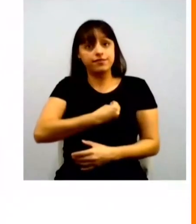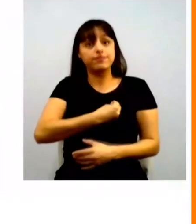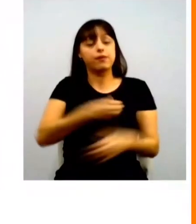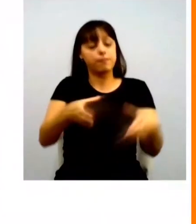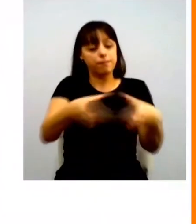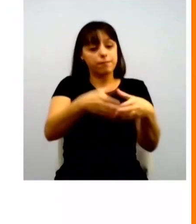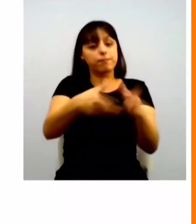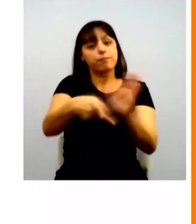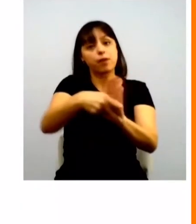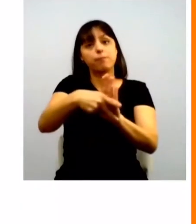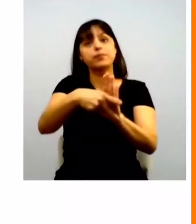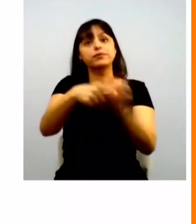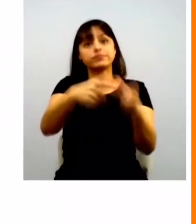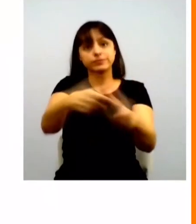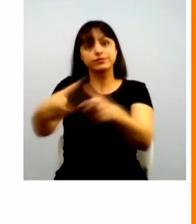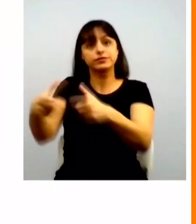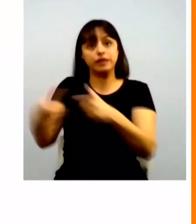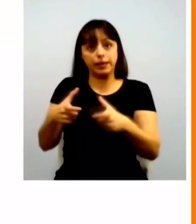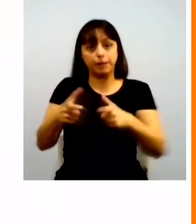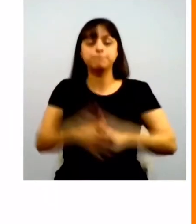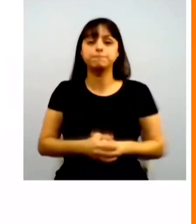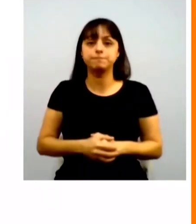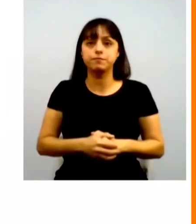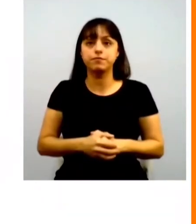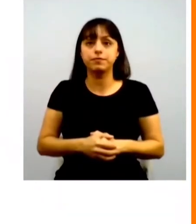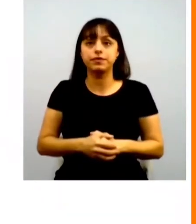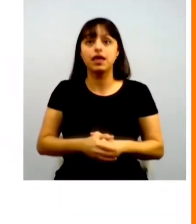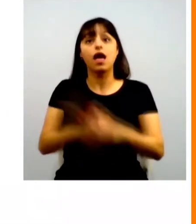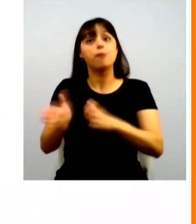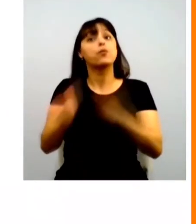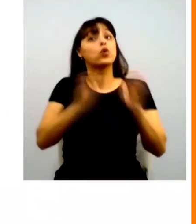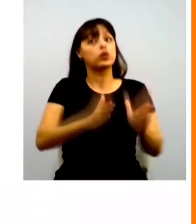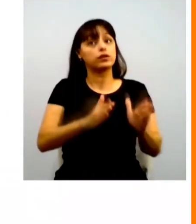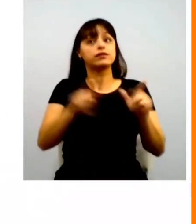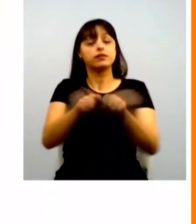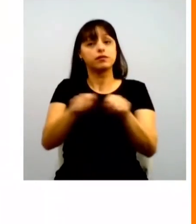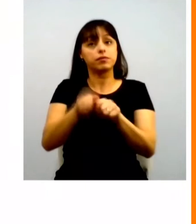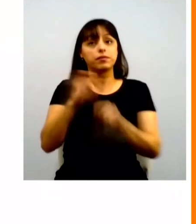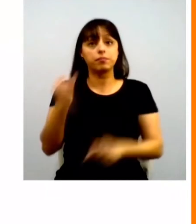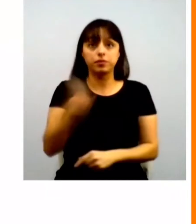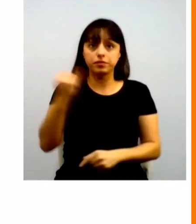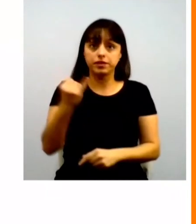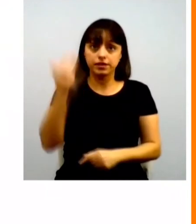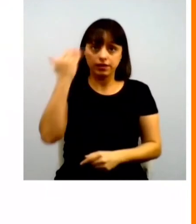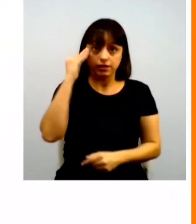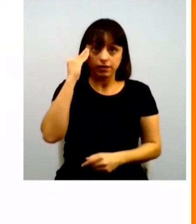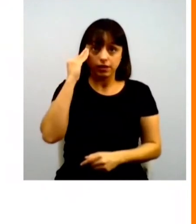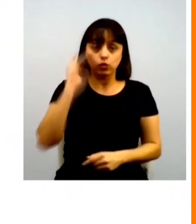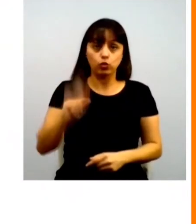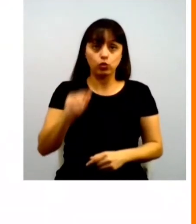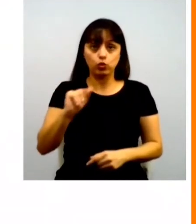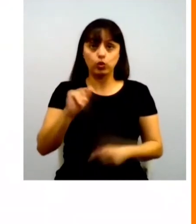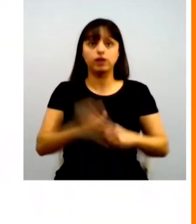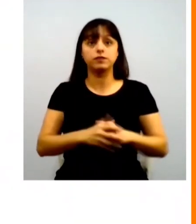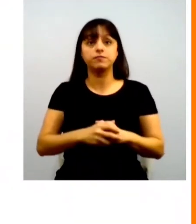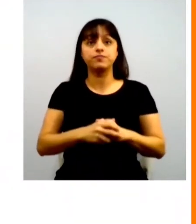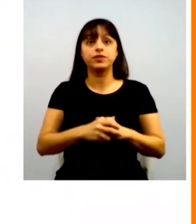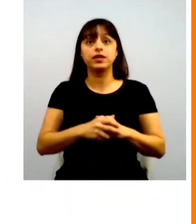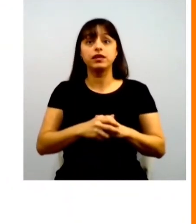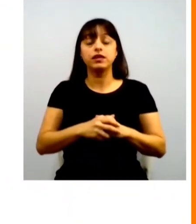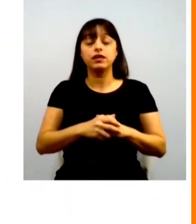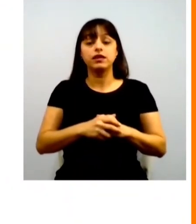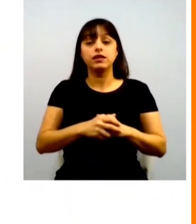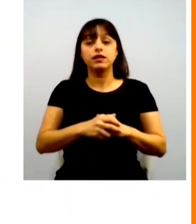Por outro lado, é importante ter em conta o que aporta a cultura a qualidade de vida. A